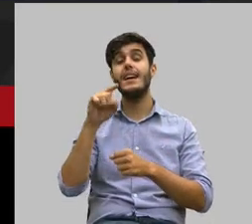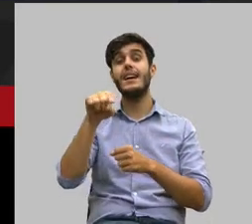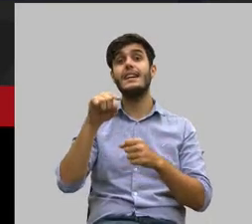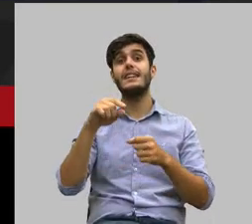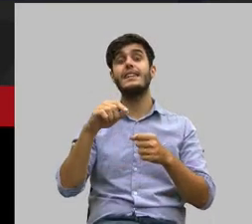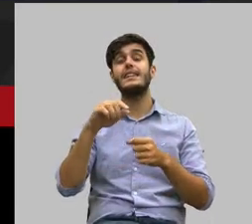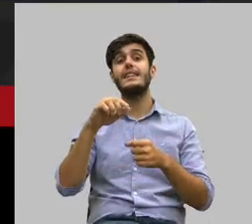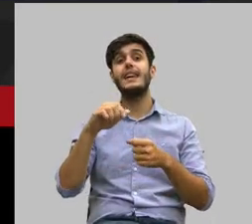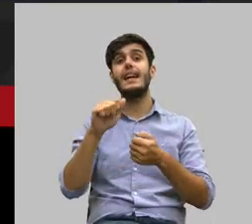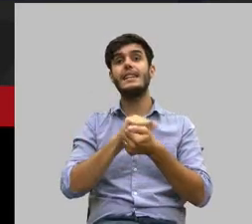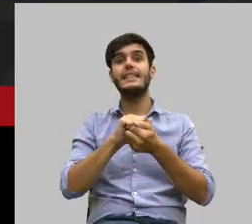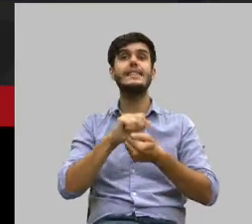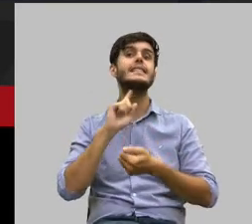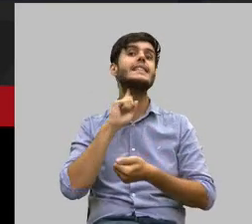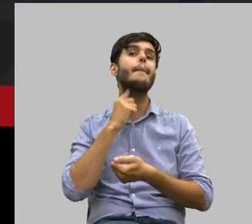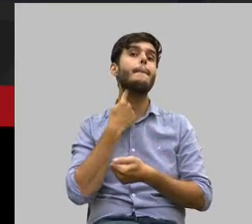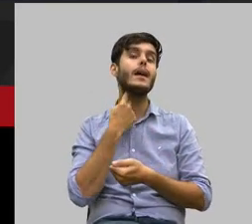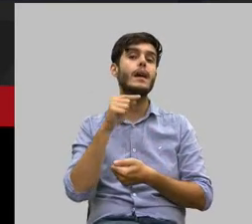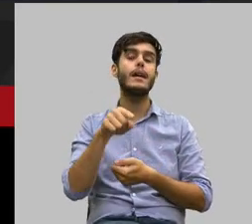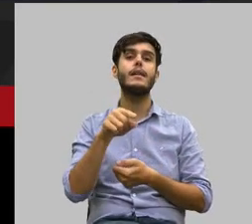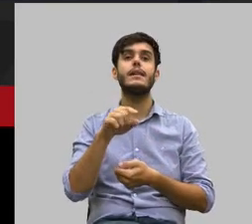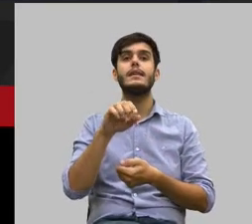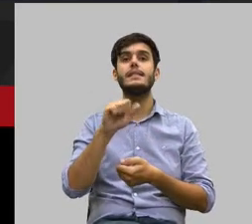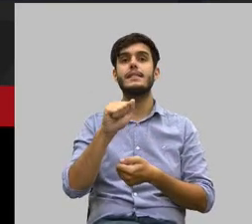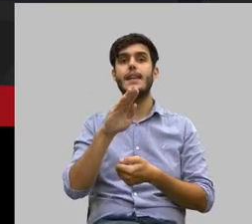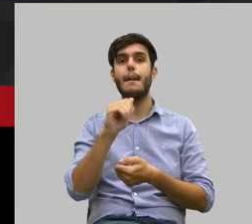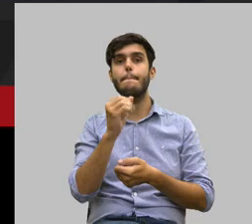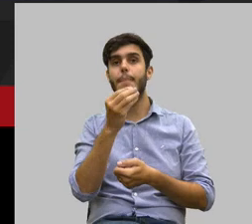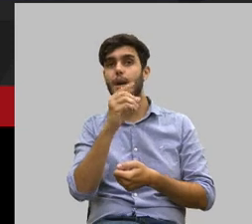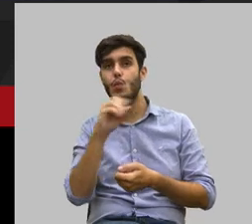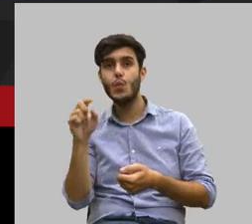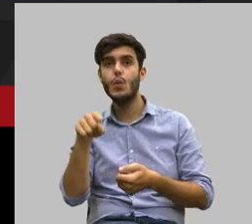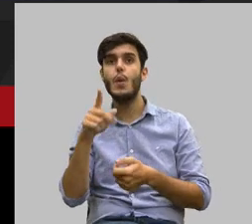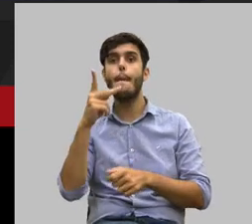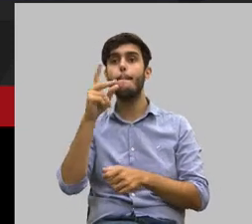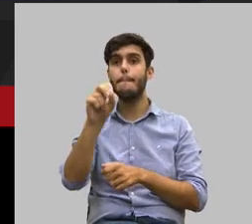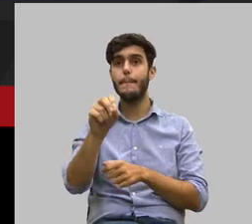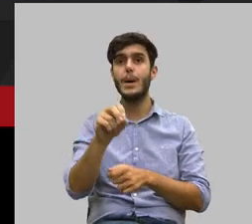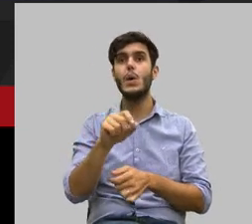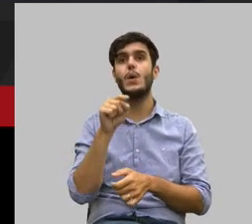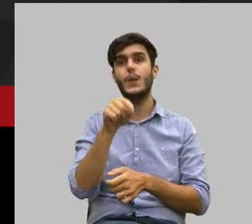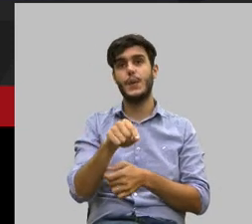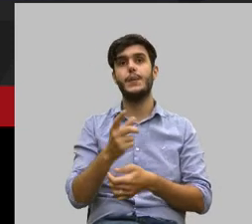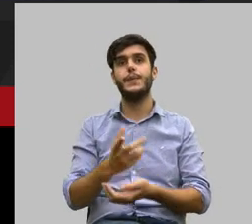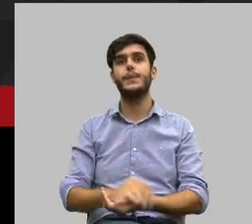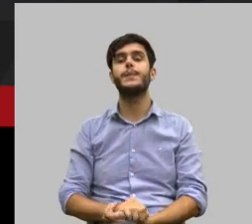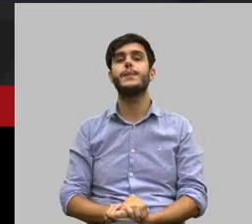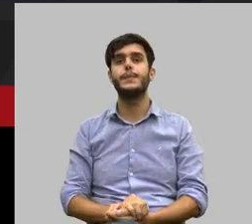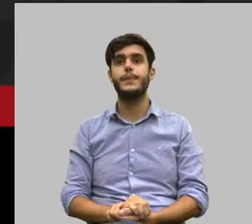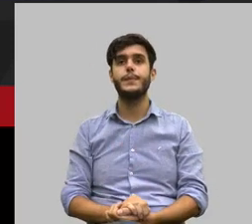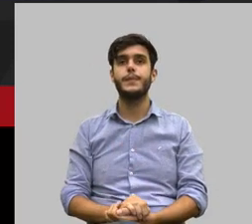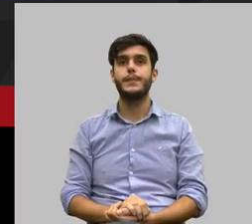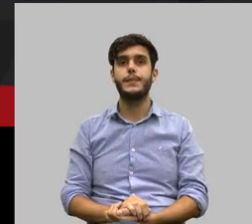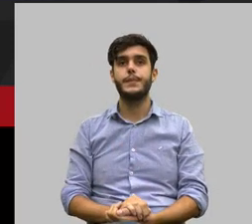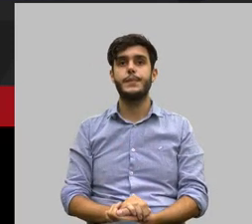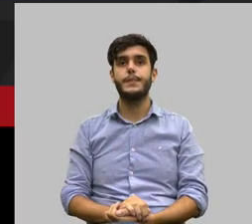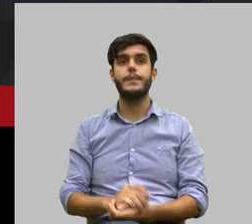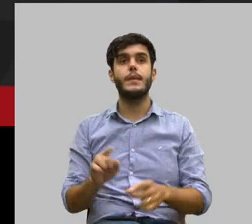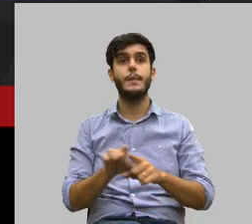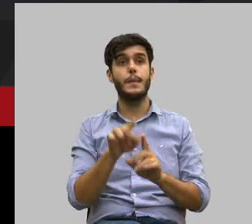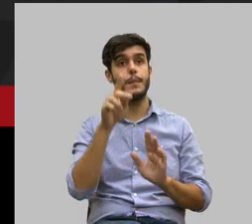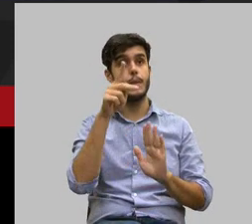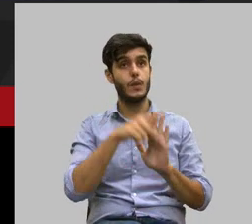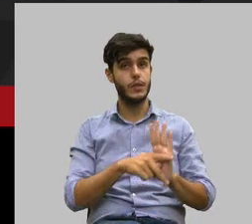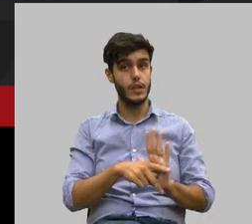eh aqui por fim né trouxemos eh os projetos institucionais da Polícia Civil eh tememos um grande